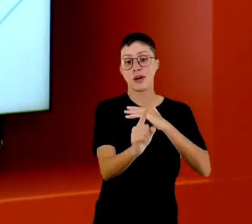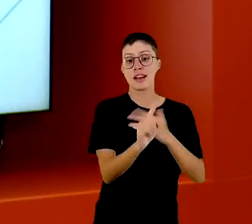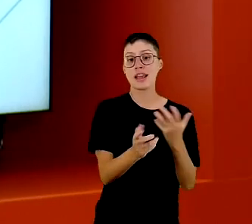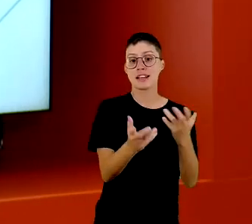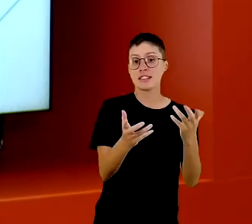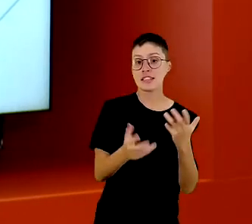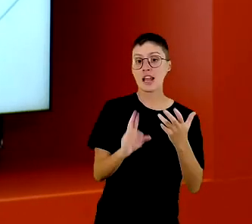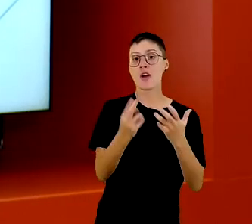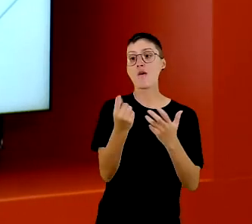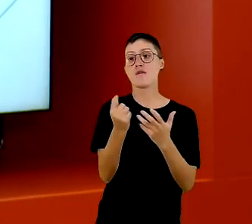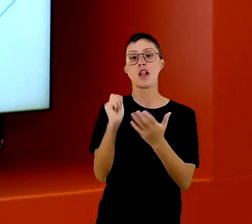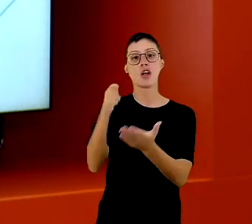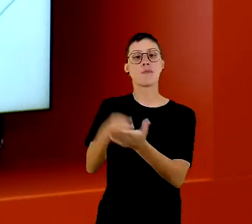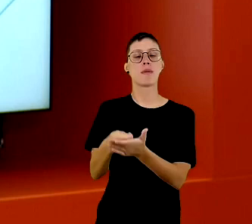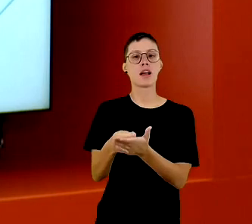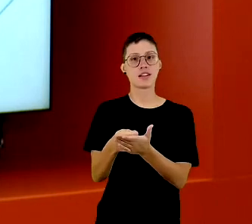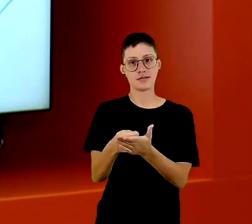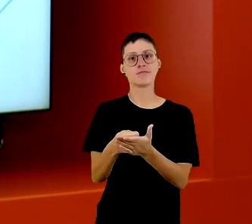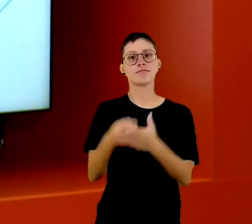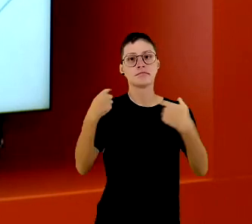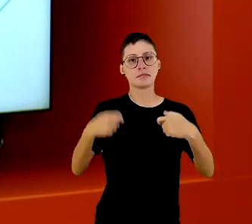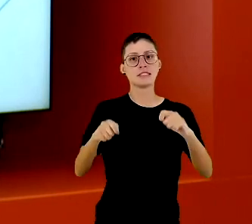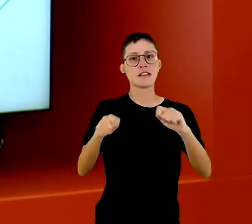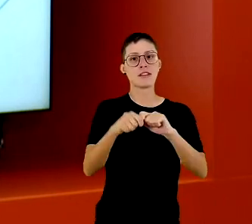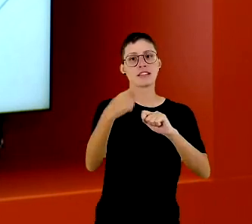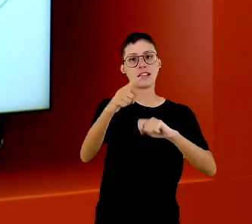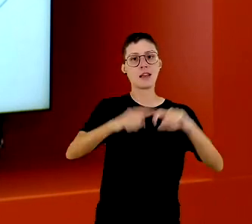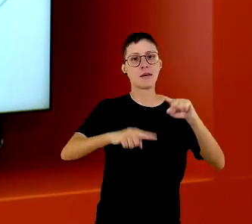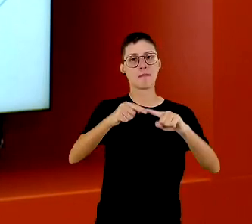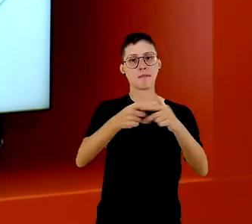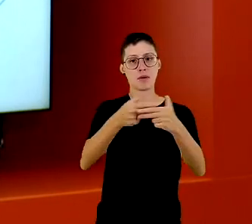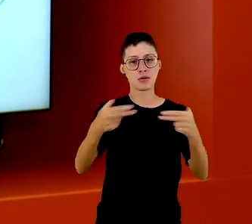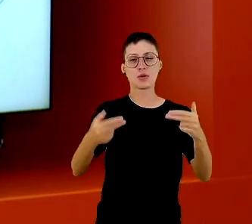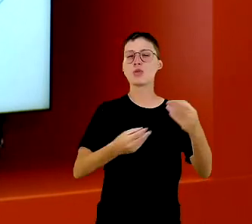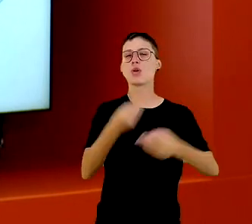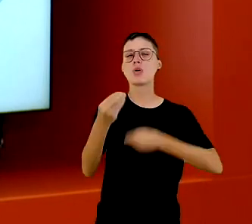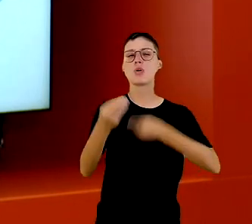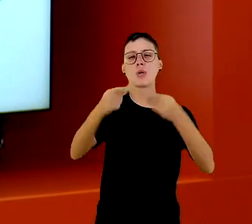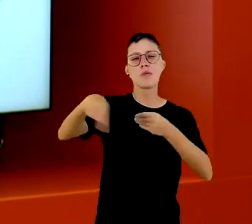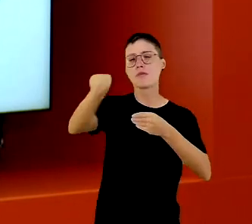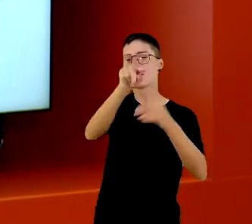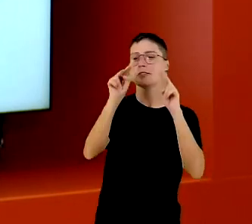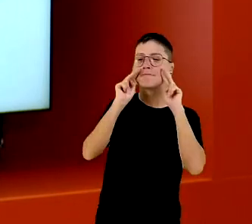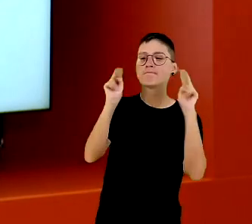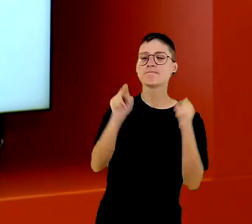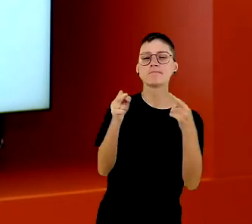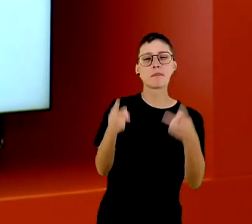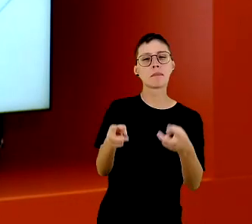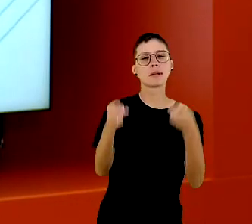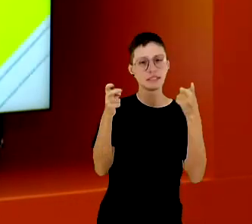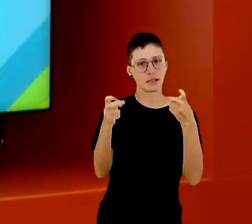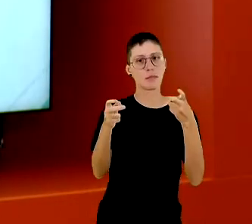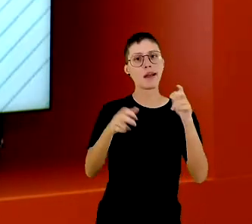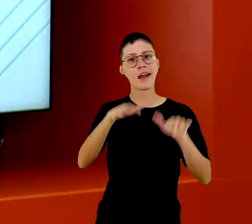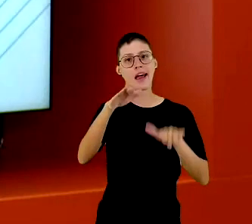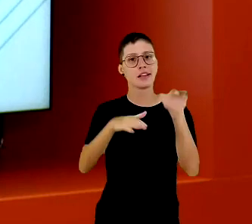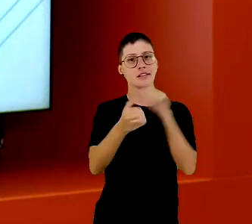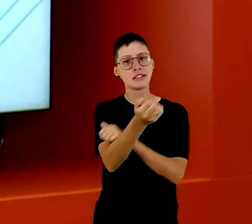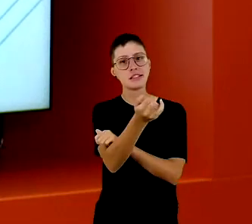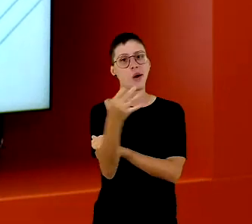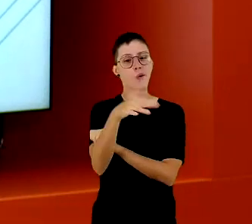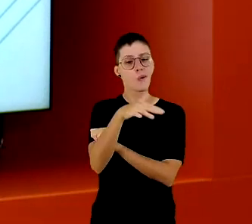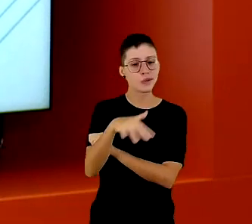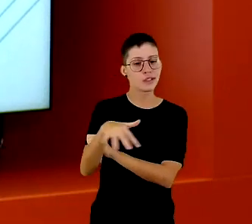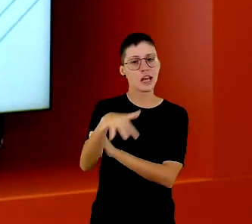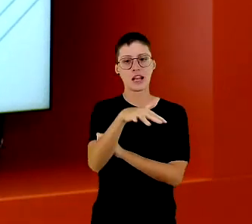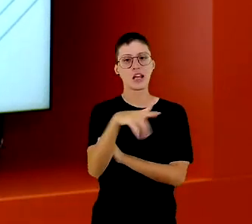vai ter que aplicar o teu produto. Então, como é que você enxerga que, de repente, alguns segmentos ainda, a gente sabe que